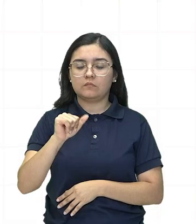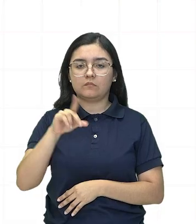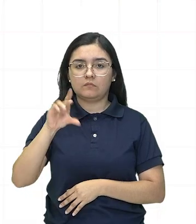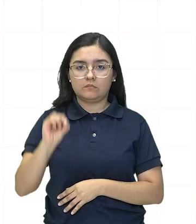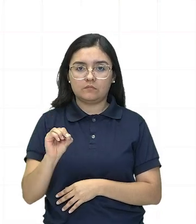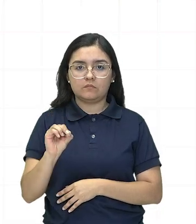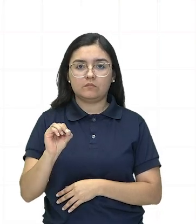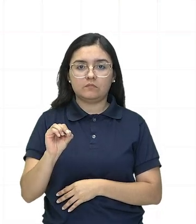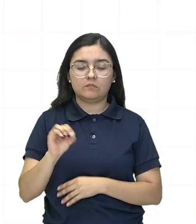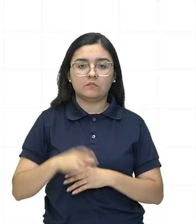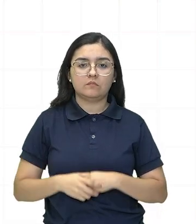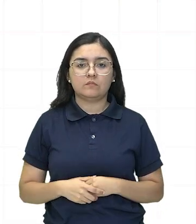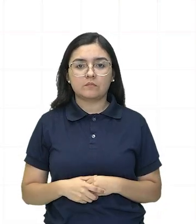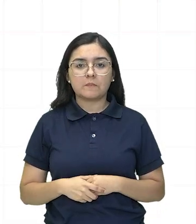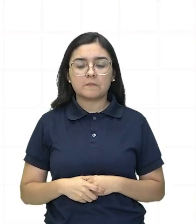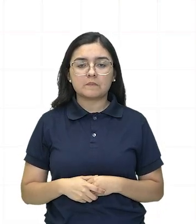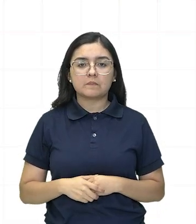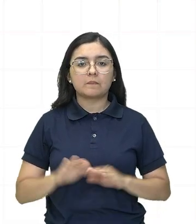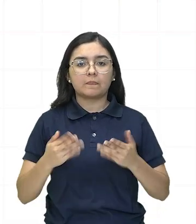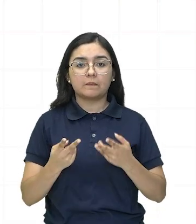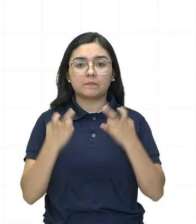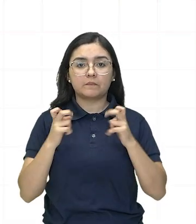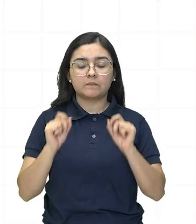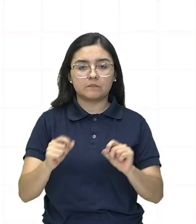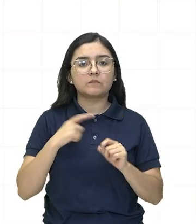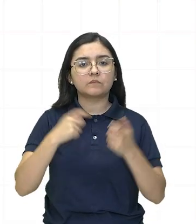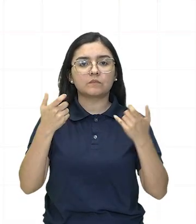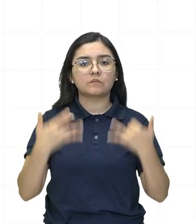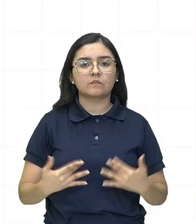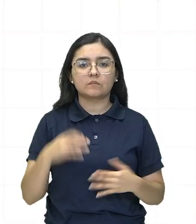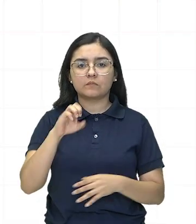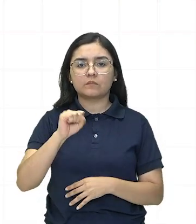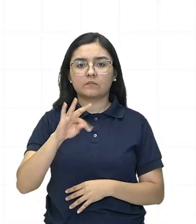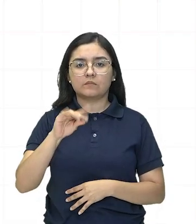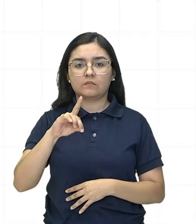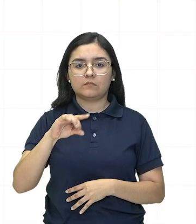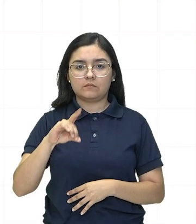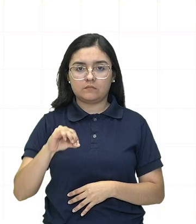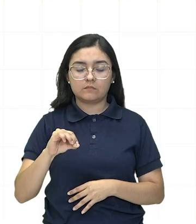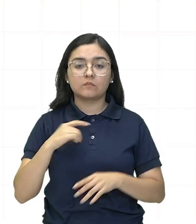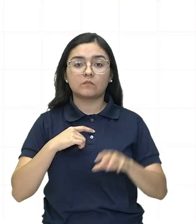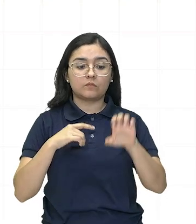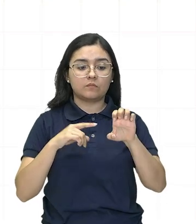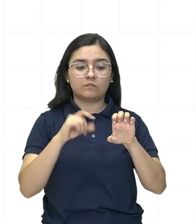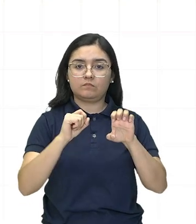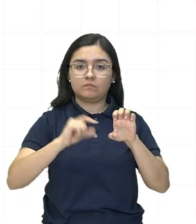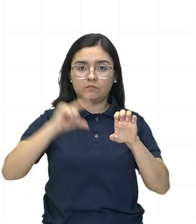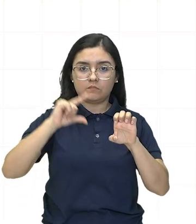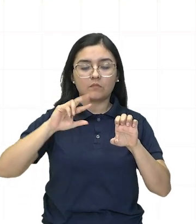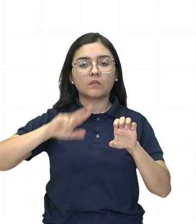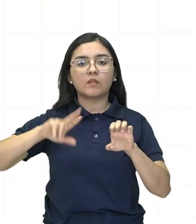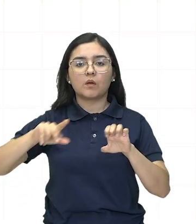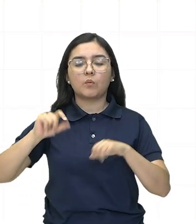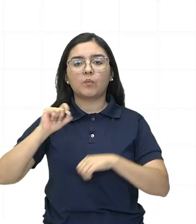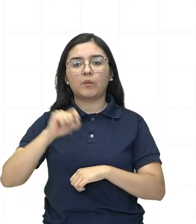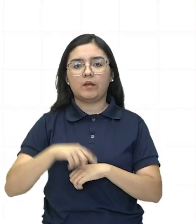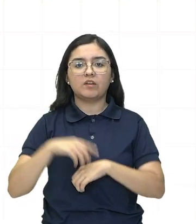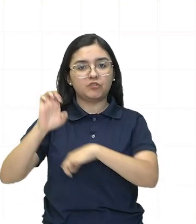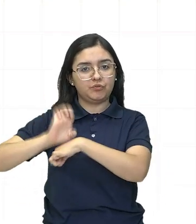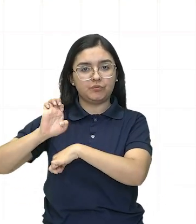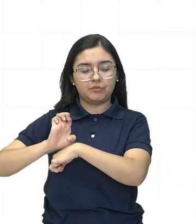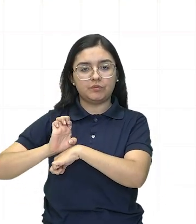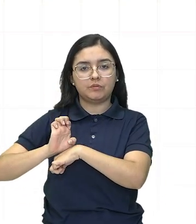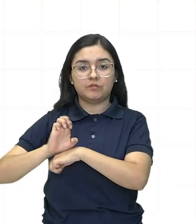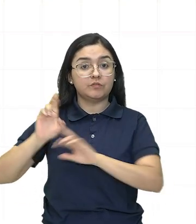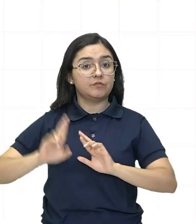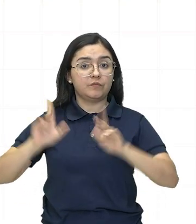Percebam que eu estou falando do Estado com E maiúsculo, tá bom? Não estou falando de federação. Por exemplo, se formos voltar a